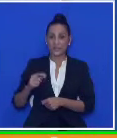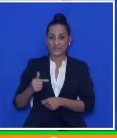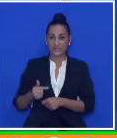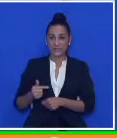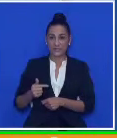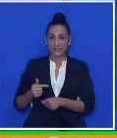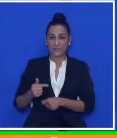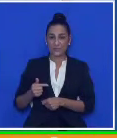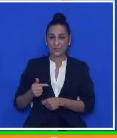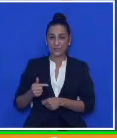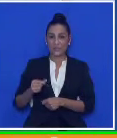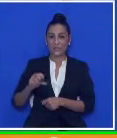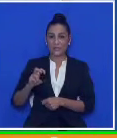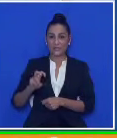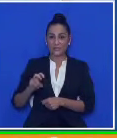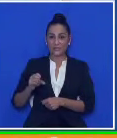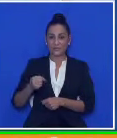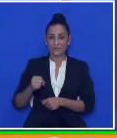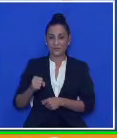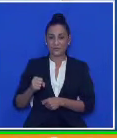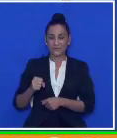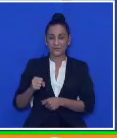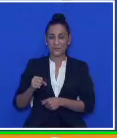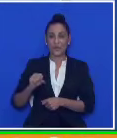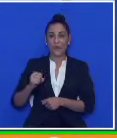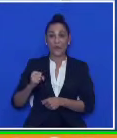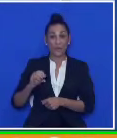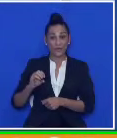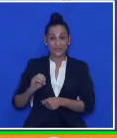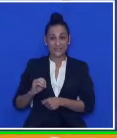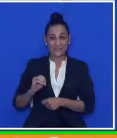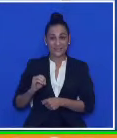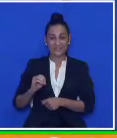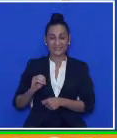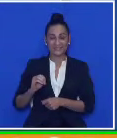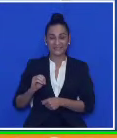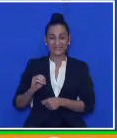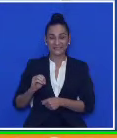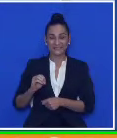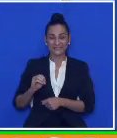66, 87, 58,